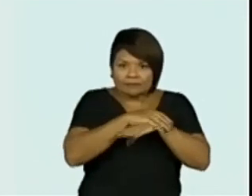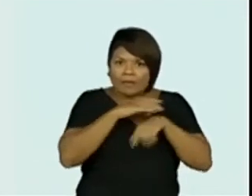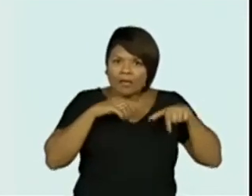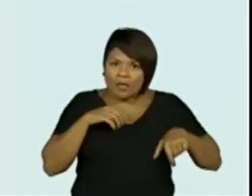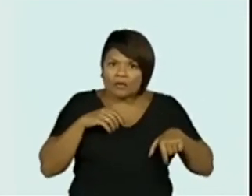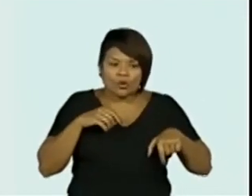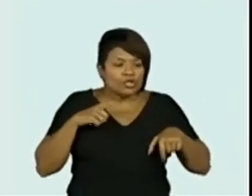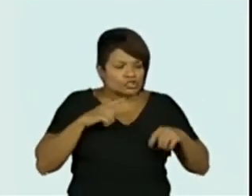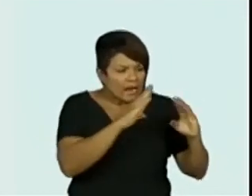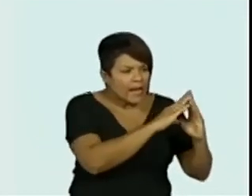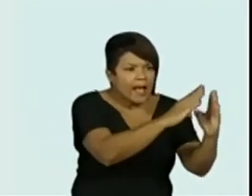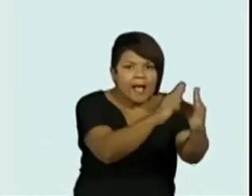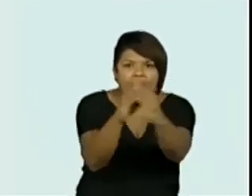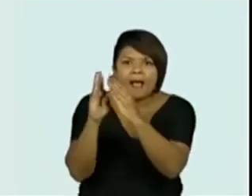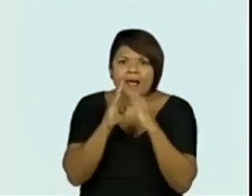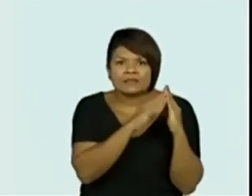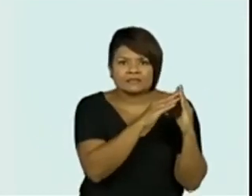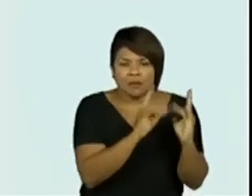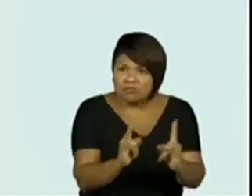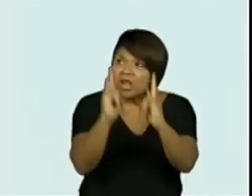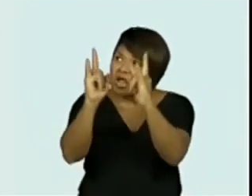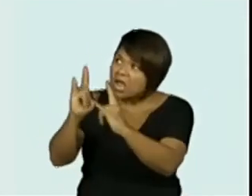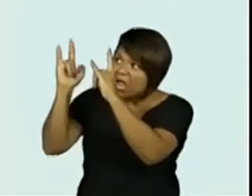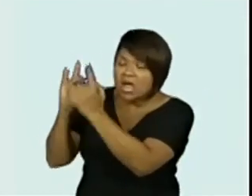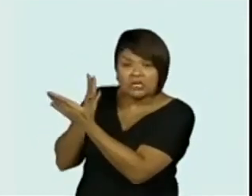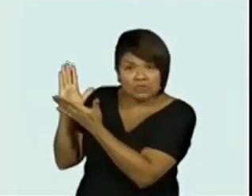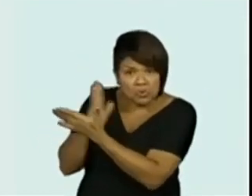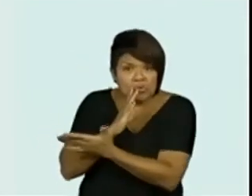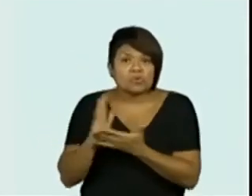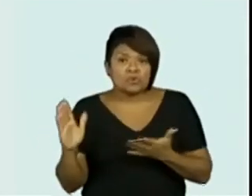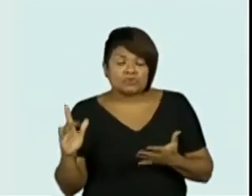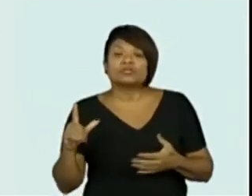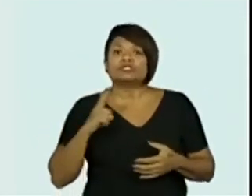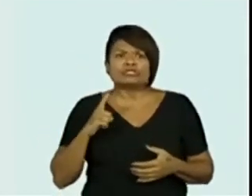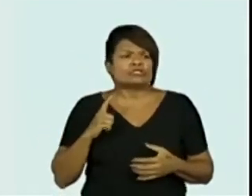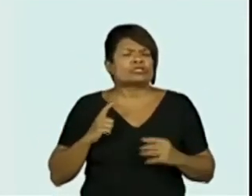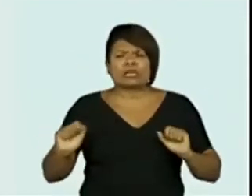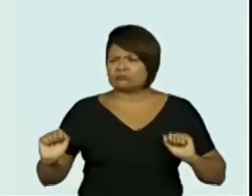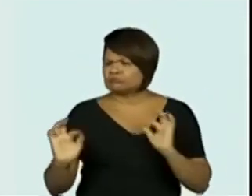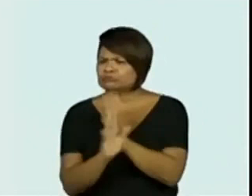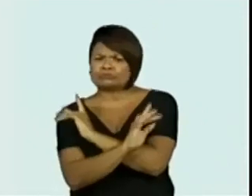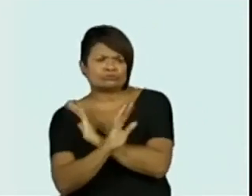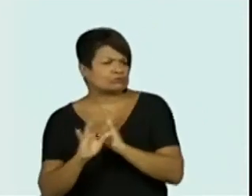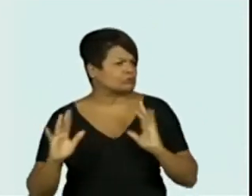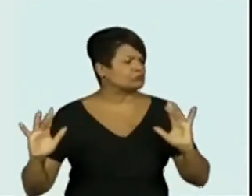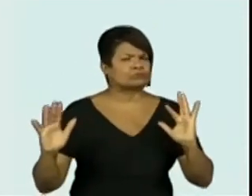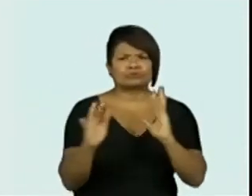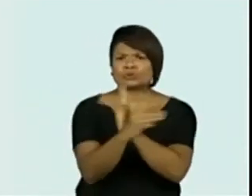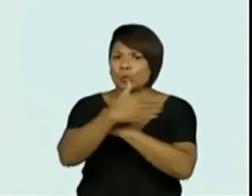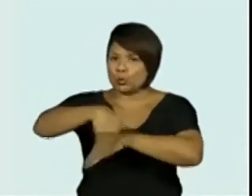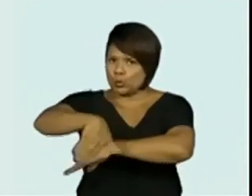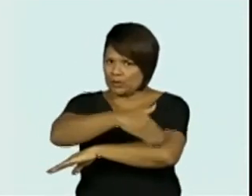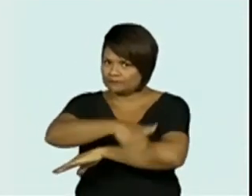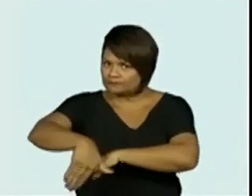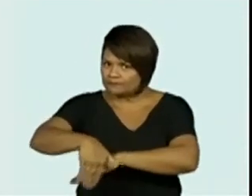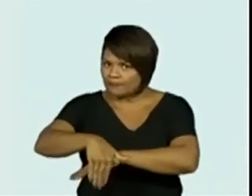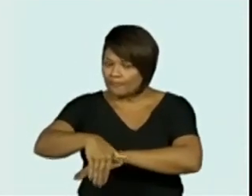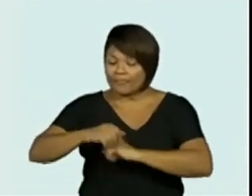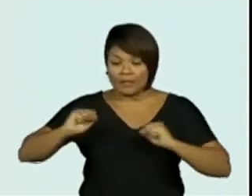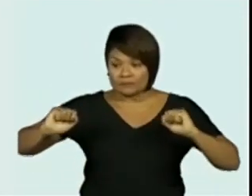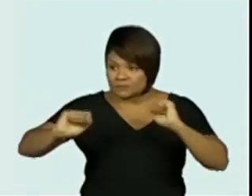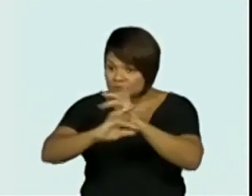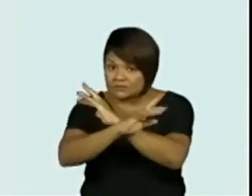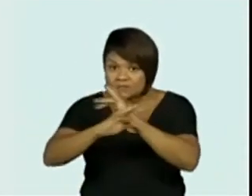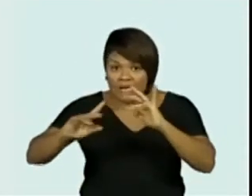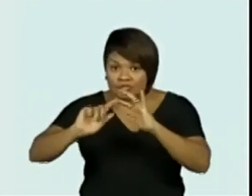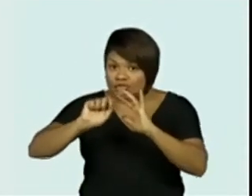Tinha casas, alguns prédios e sempre muita gente andando pelas ruas. Esta cidade